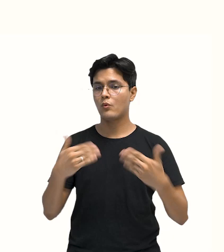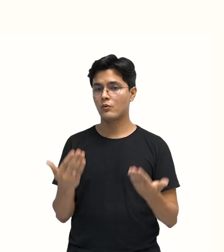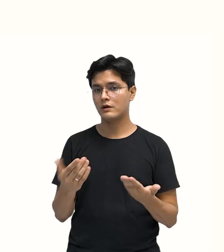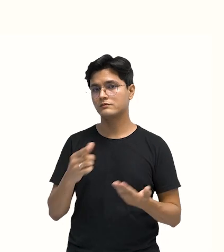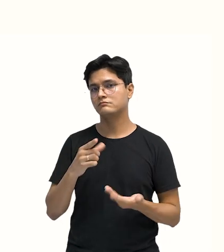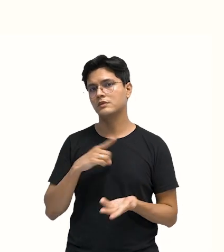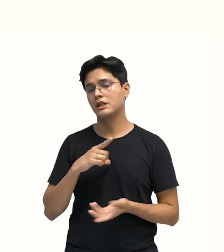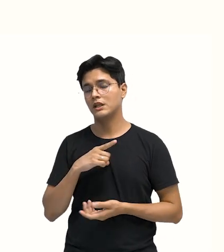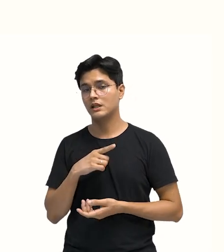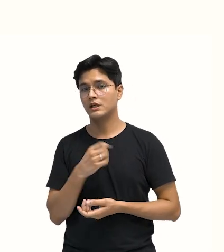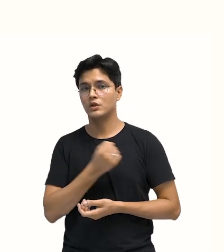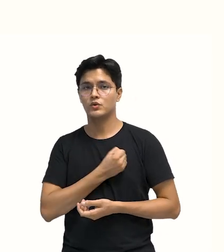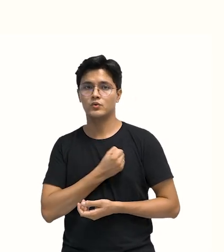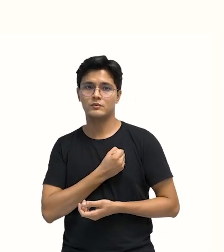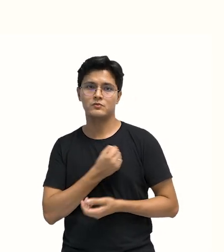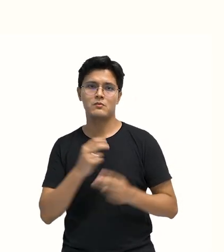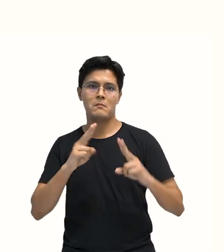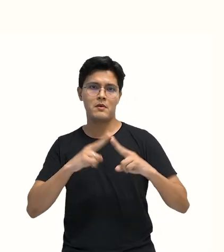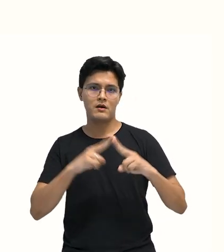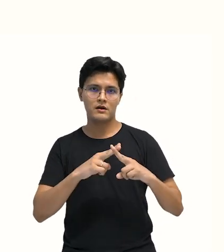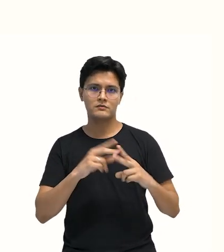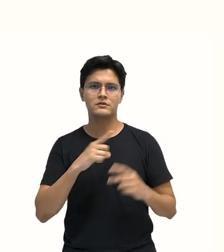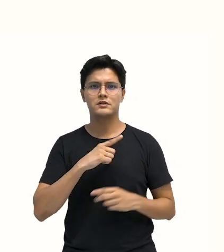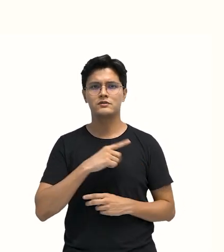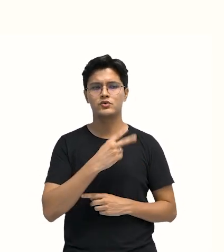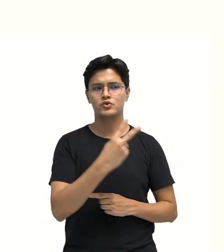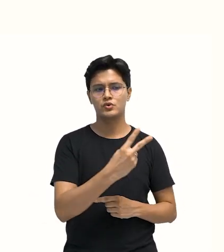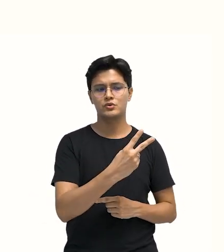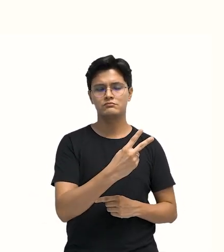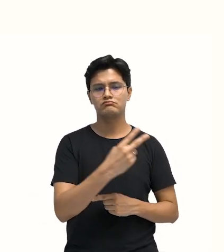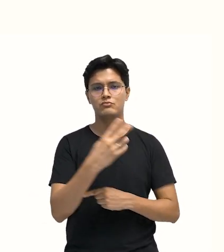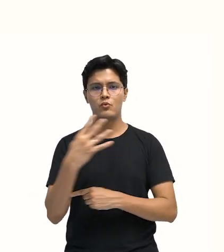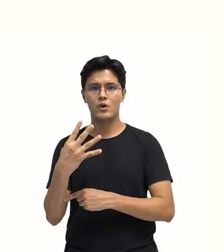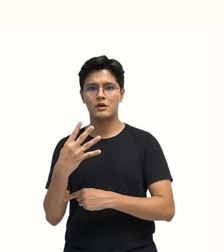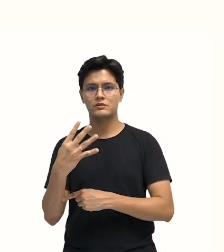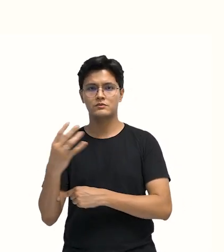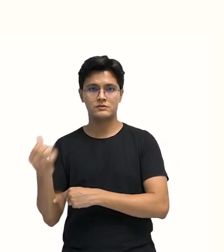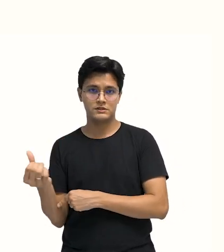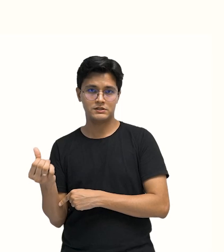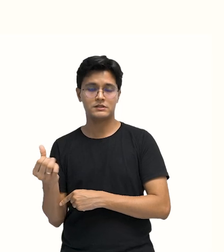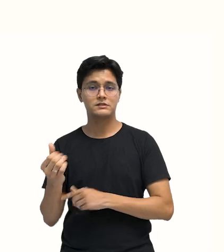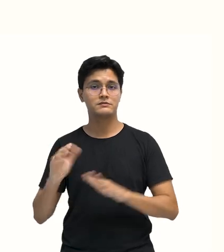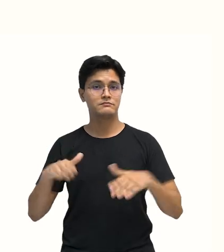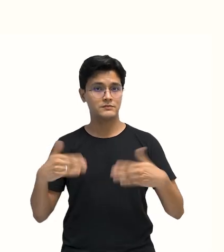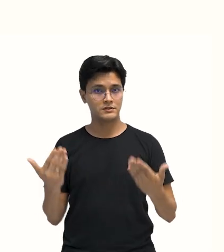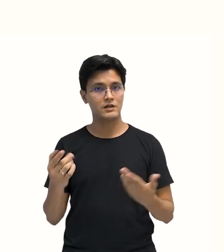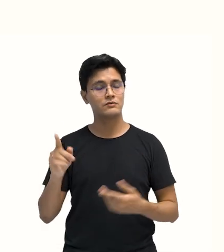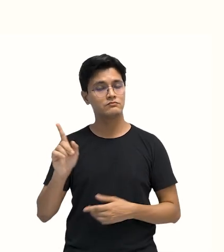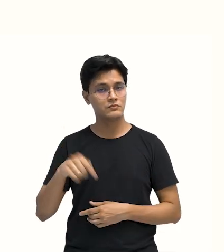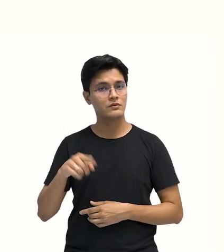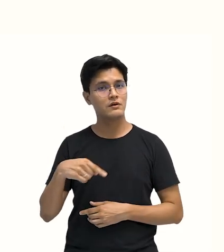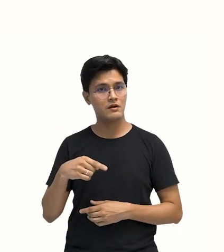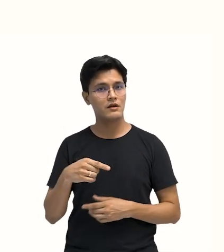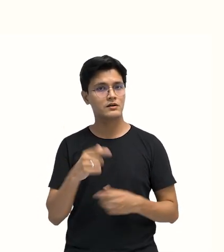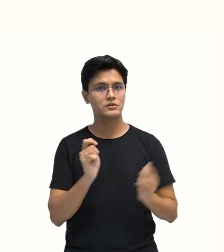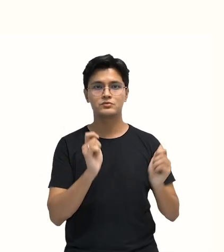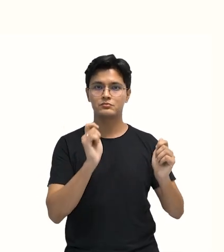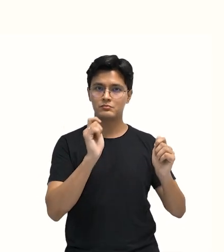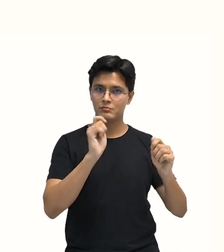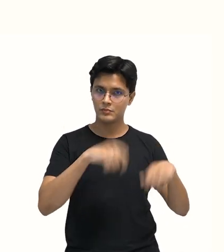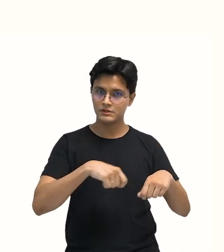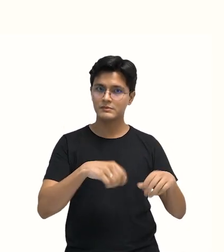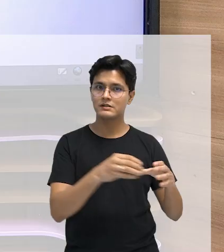O 2, o 4 e o 6, beleza? Então esses são os casos